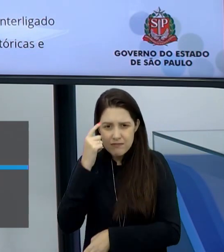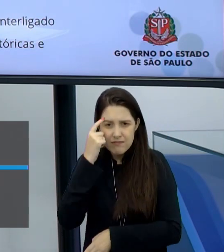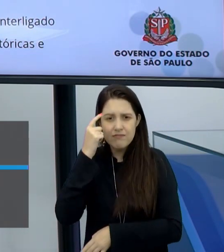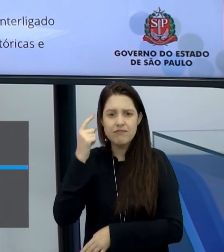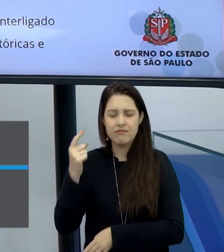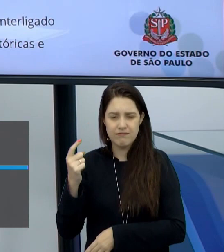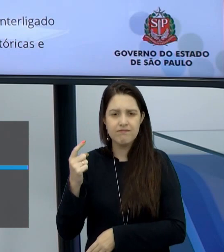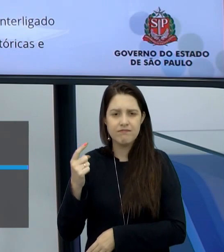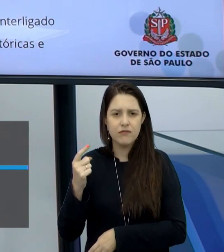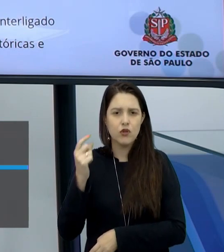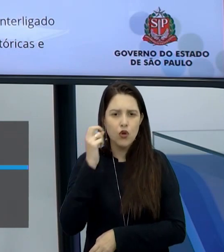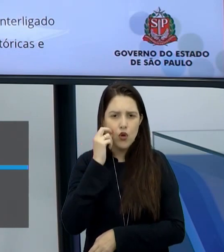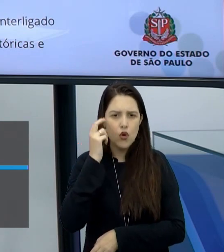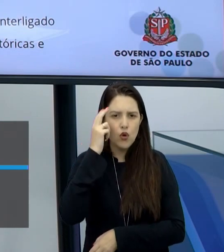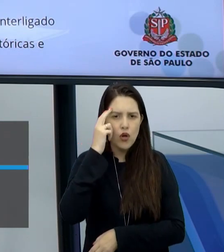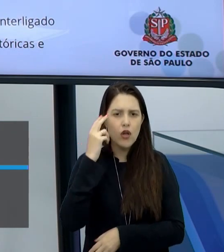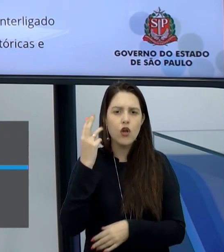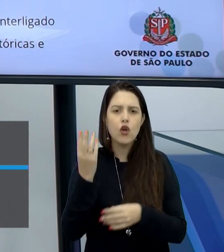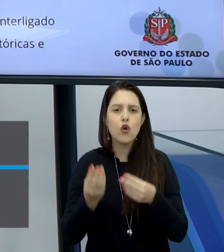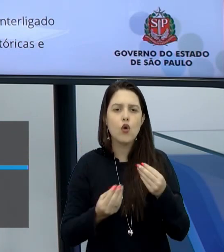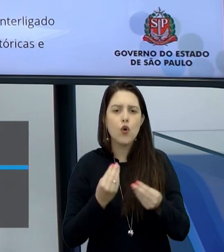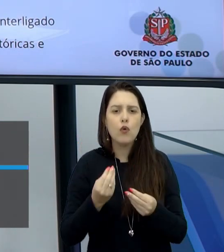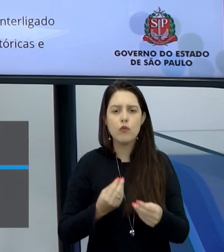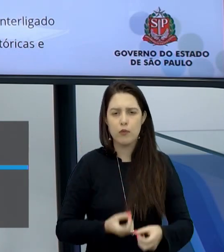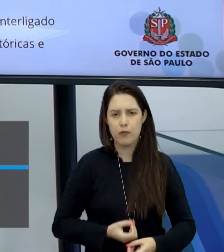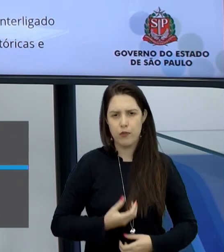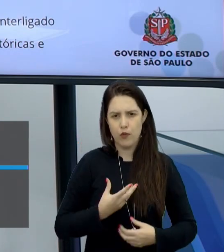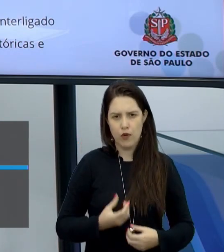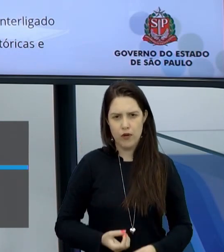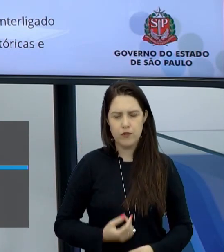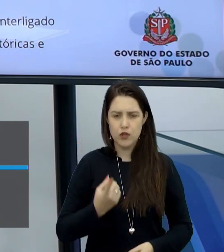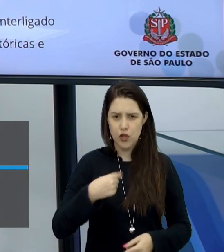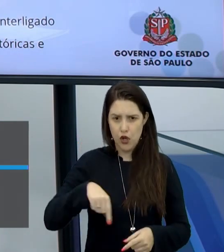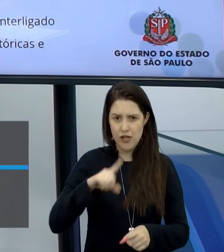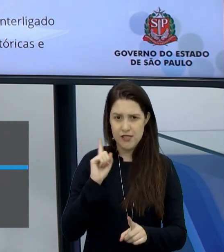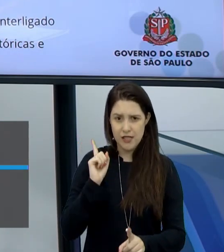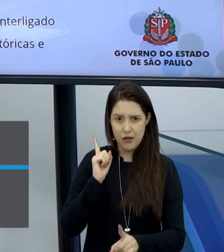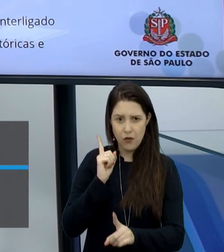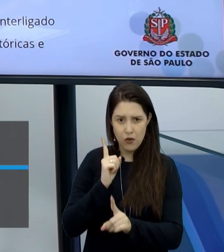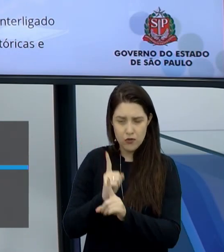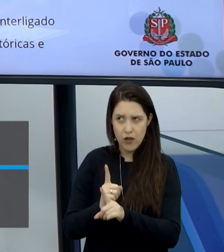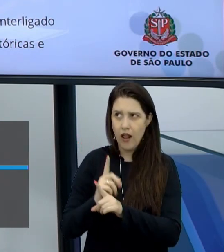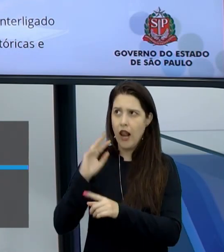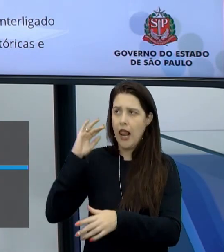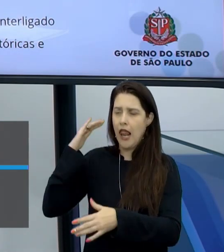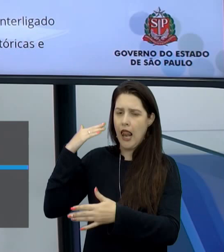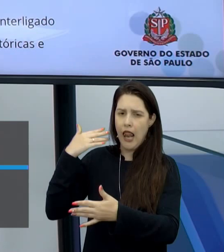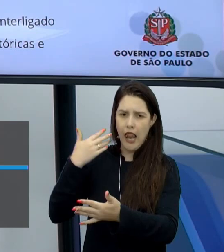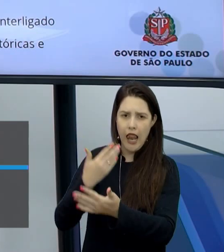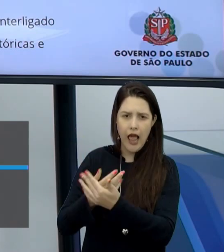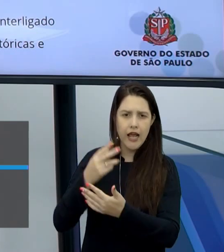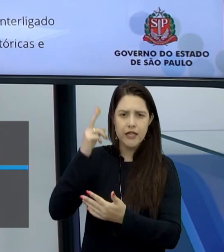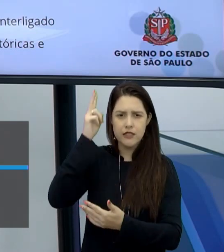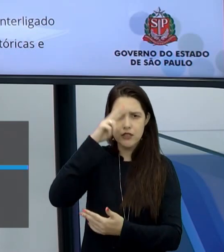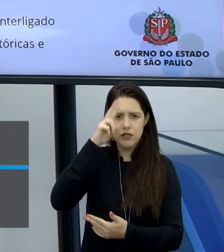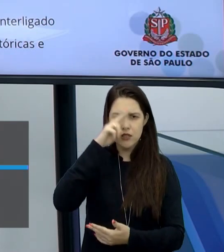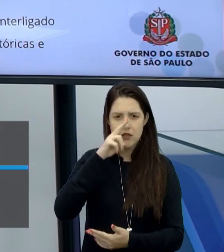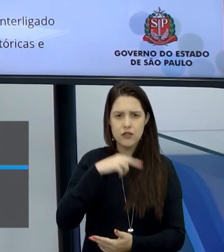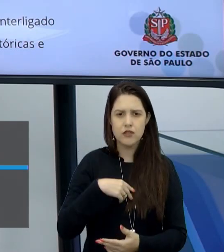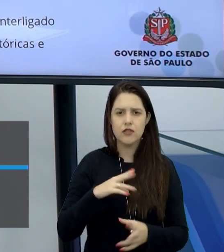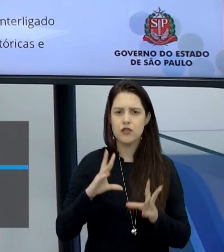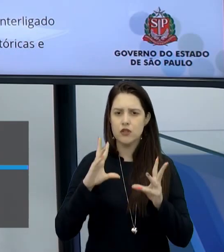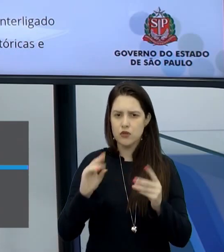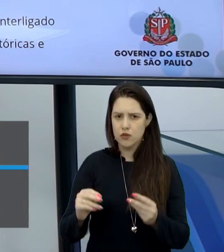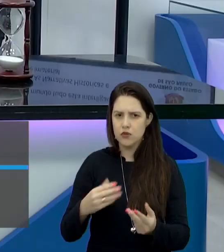as culturas. E qual que foi o grupo étnico que nós encontramos aí ao longo da história que se sentia o centro de